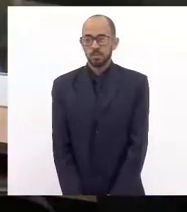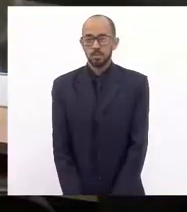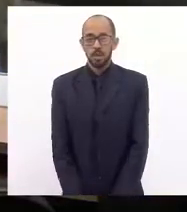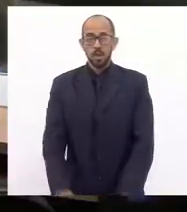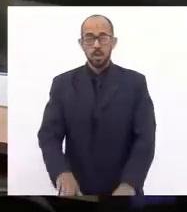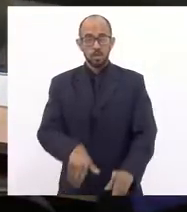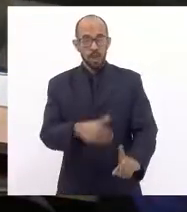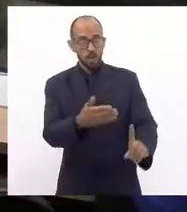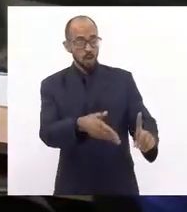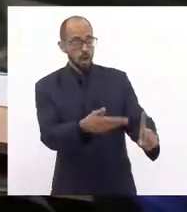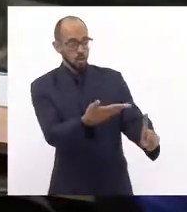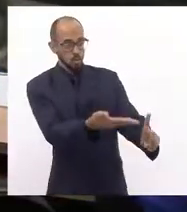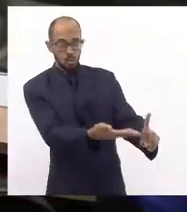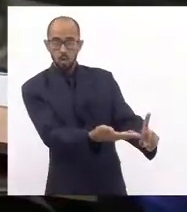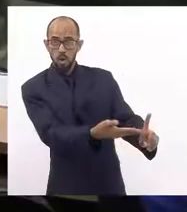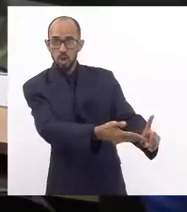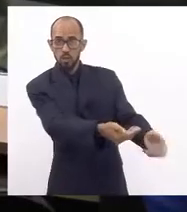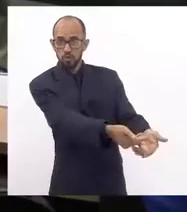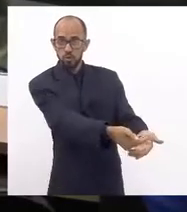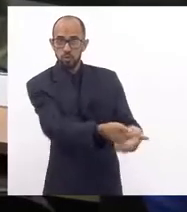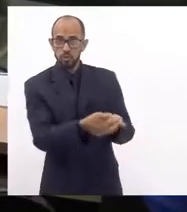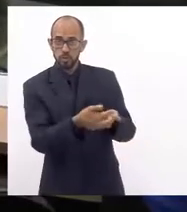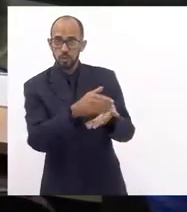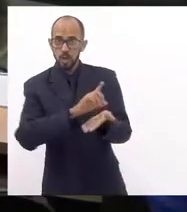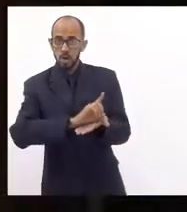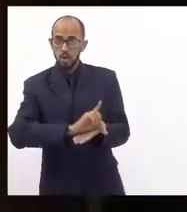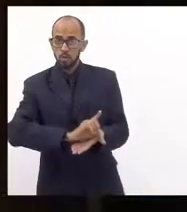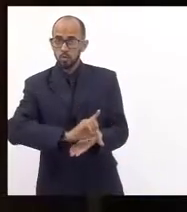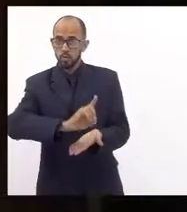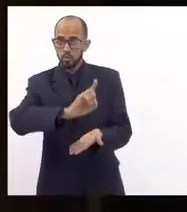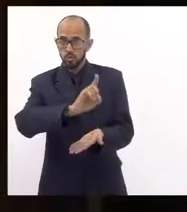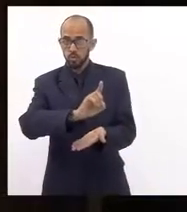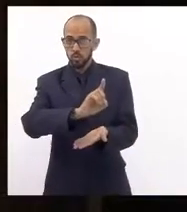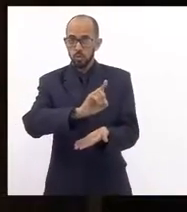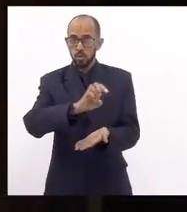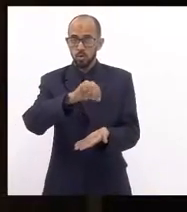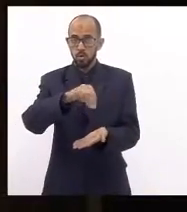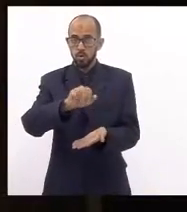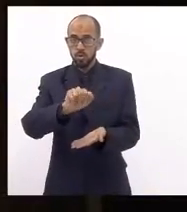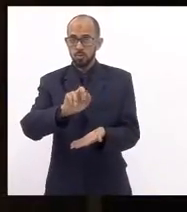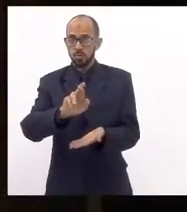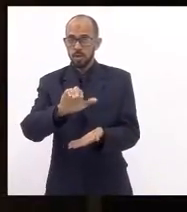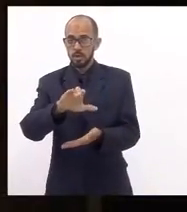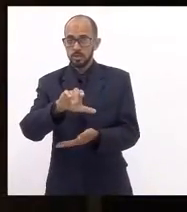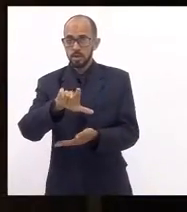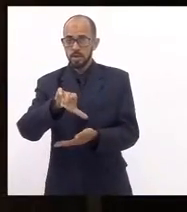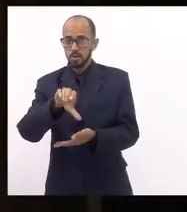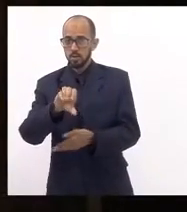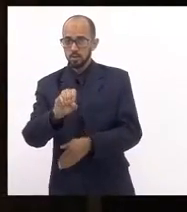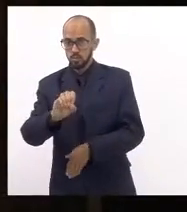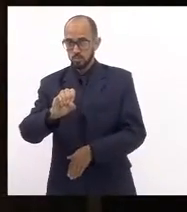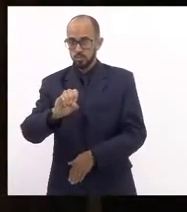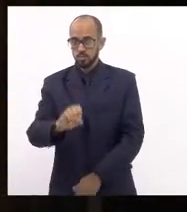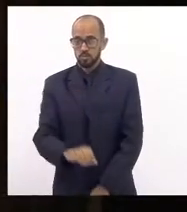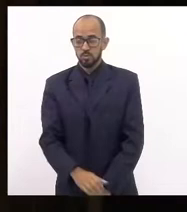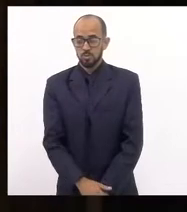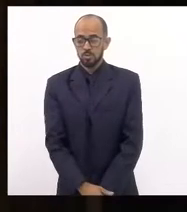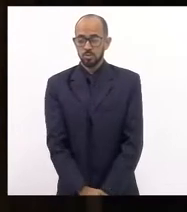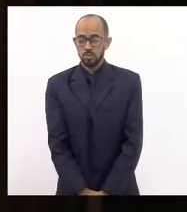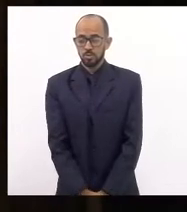Tenho a honra de chamar o excelentíssimo doutor Marcelo Dias.